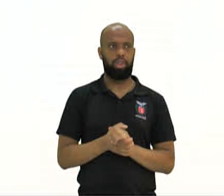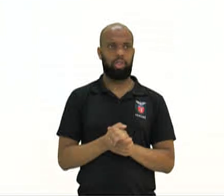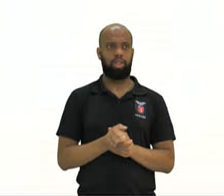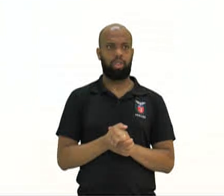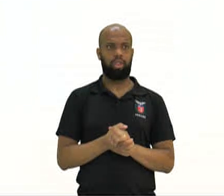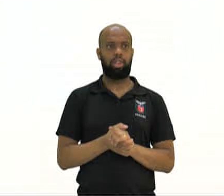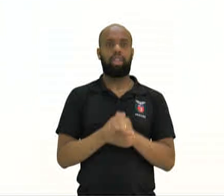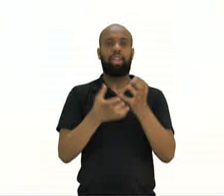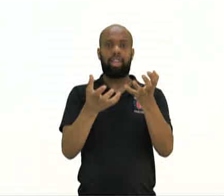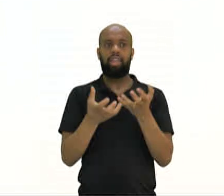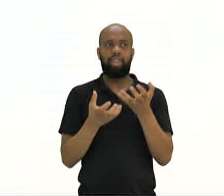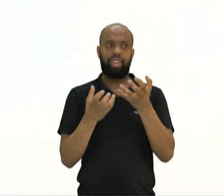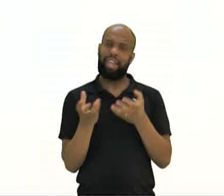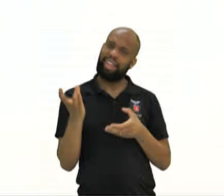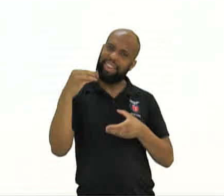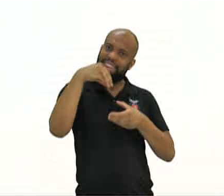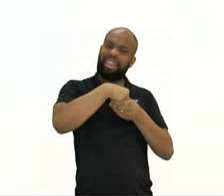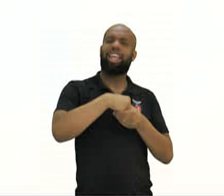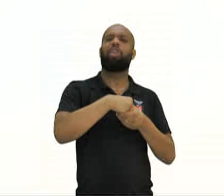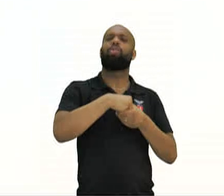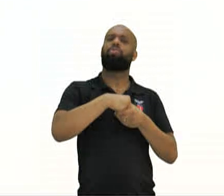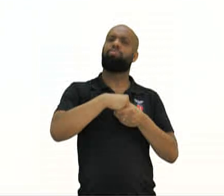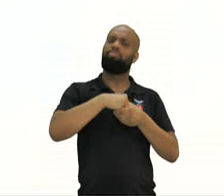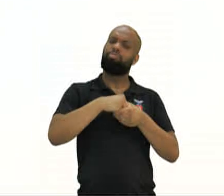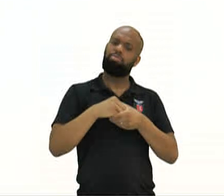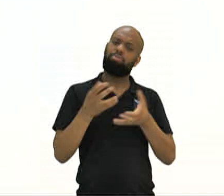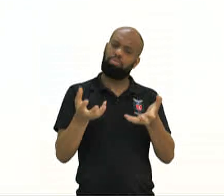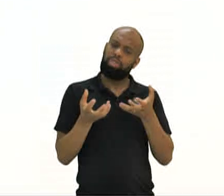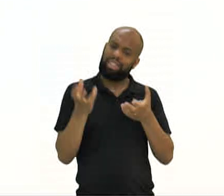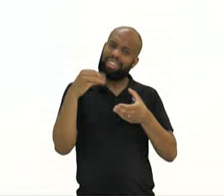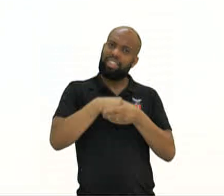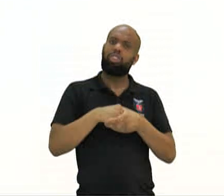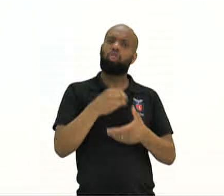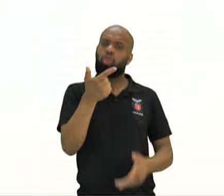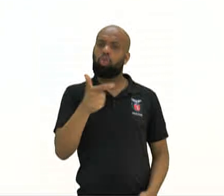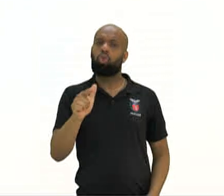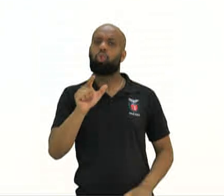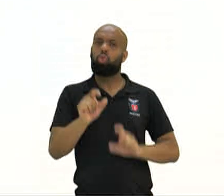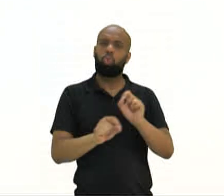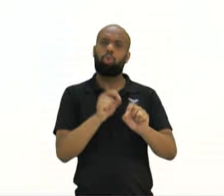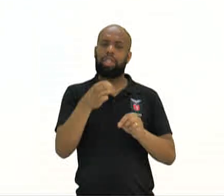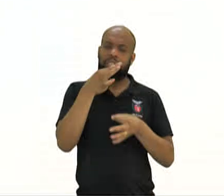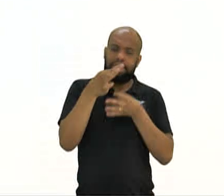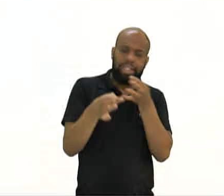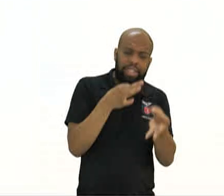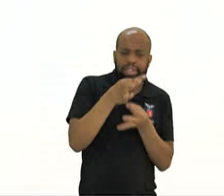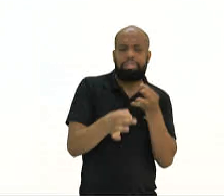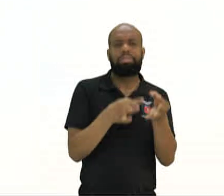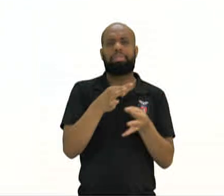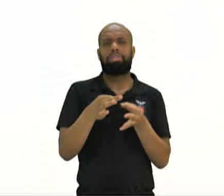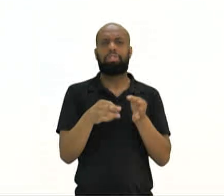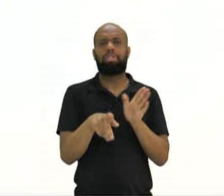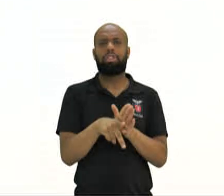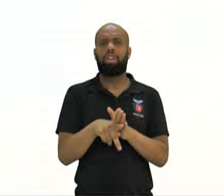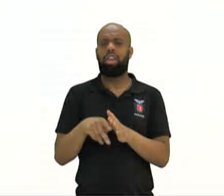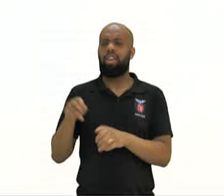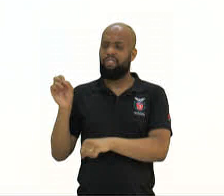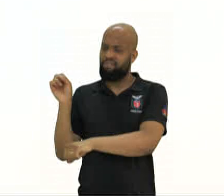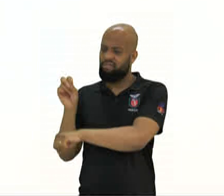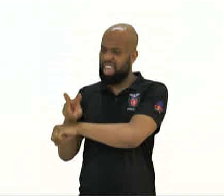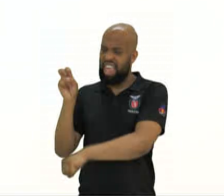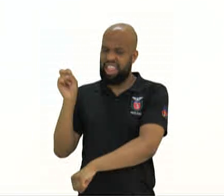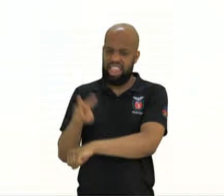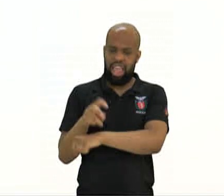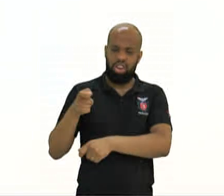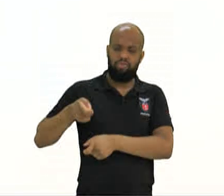incluir a questão da crítica do uso de pesticidas, de venenos de